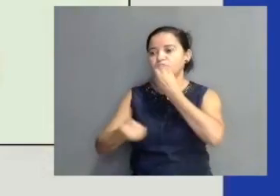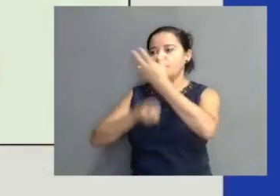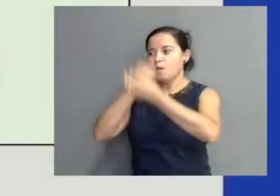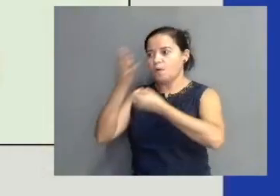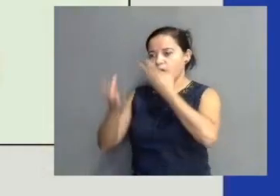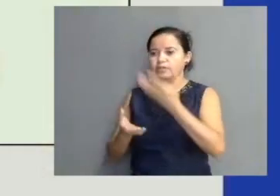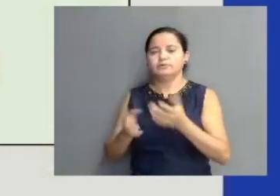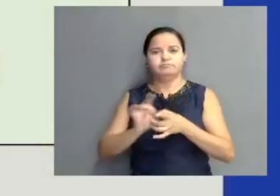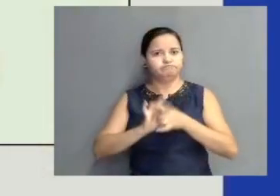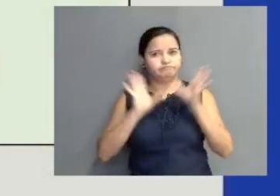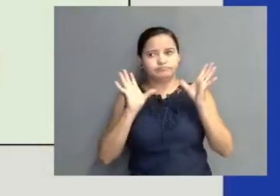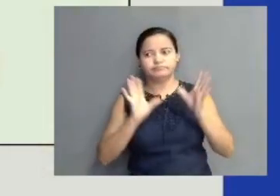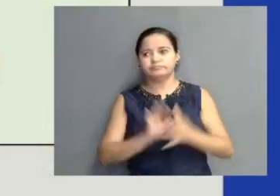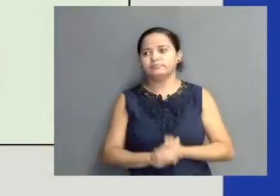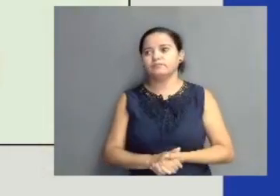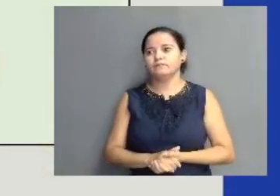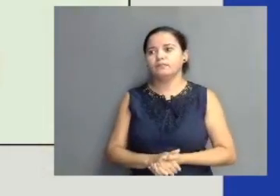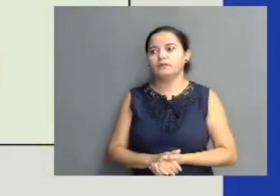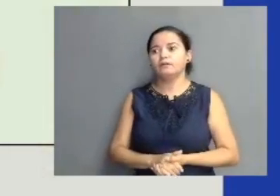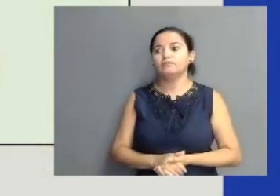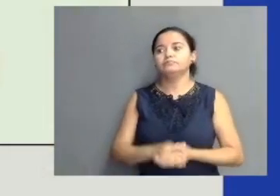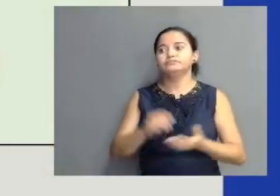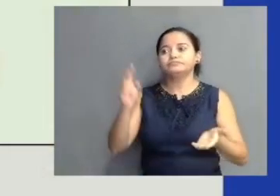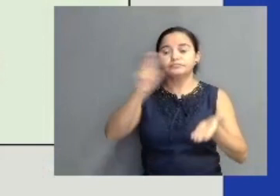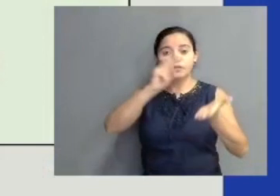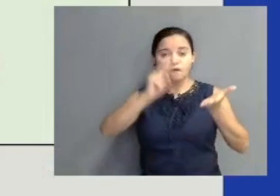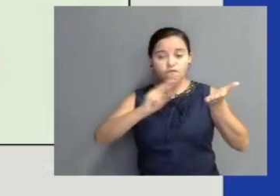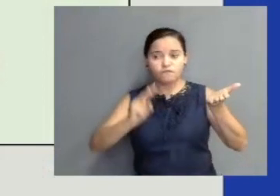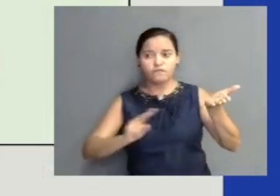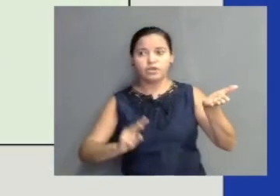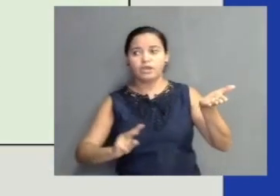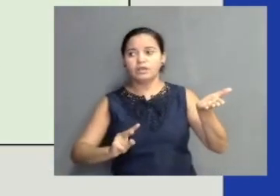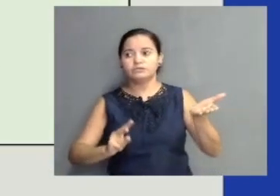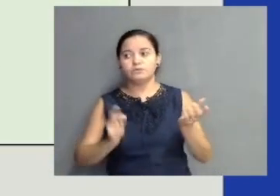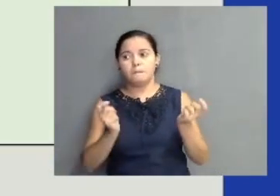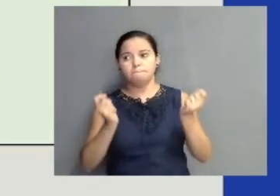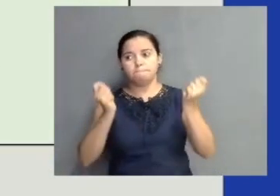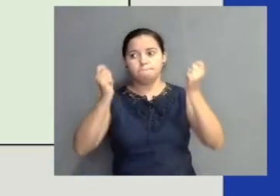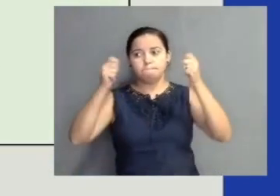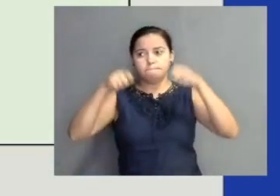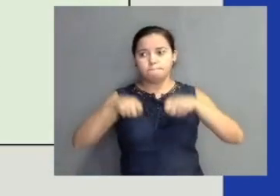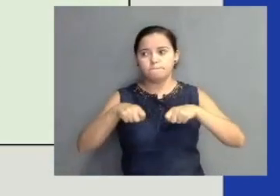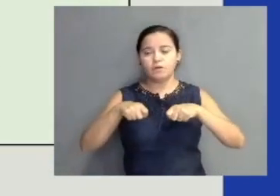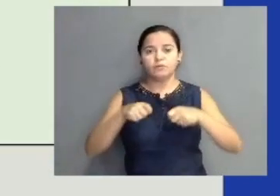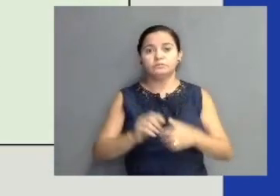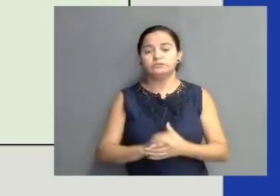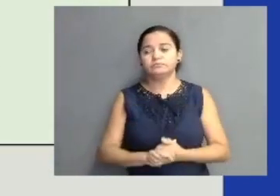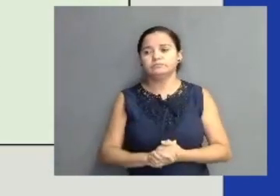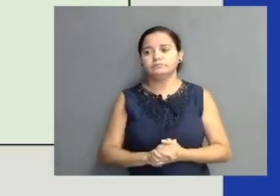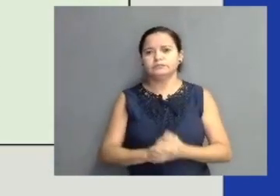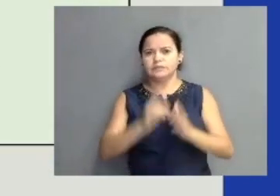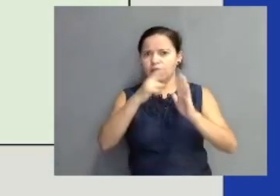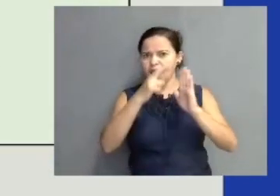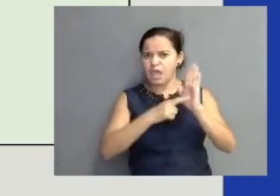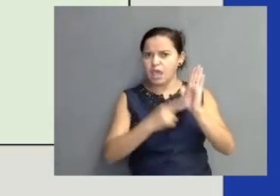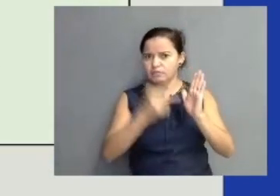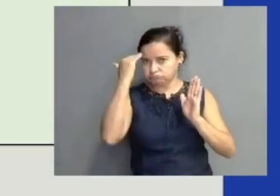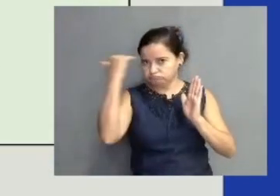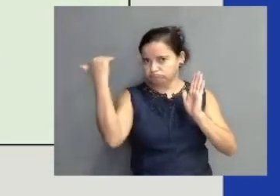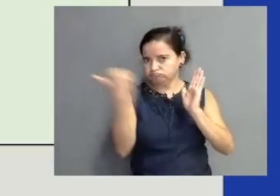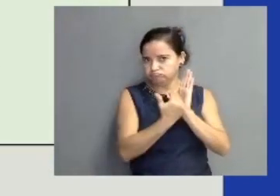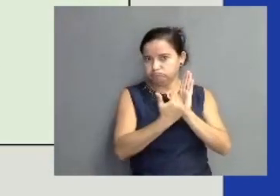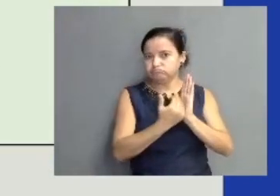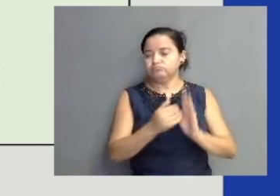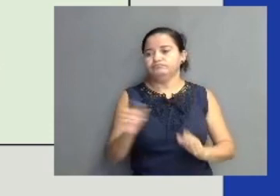telinha. Os versos, né, livres, como eu falei, recebem esse nome por não seguir nenhuma regra, né? Nenhuma regra de métrica